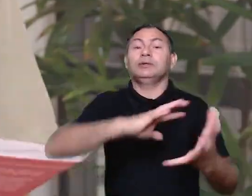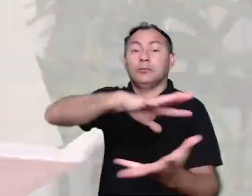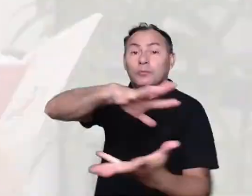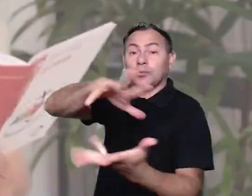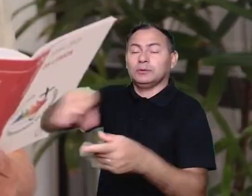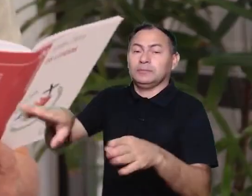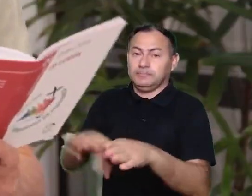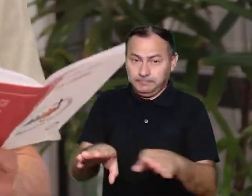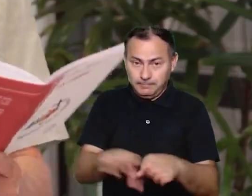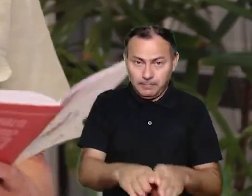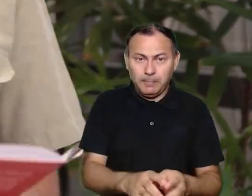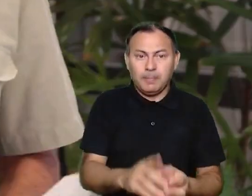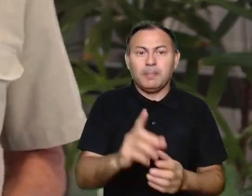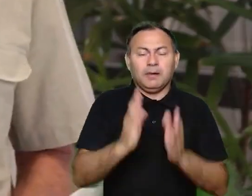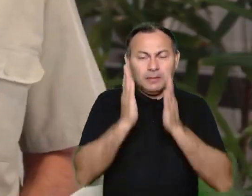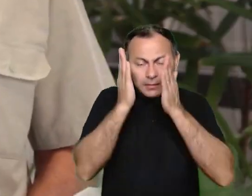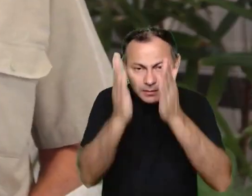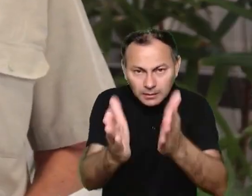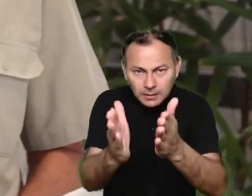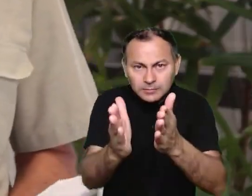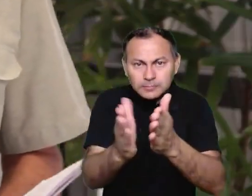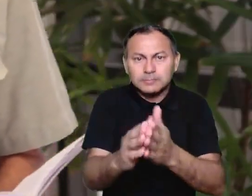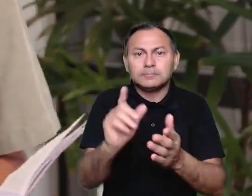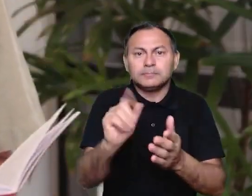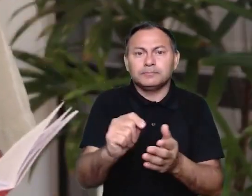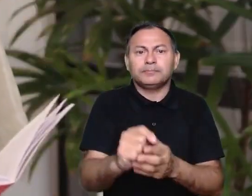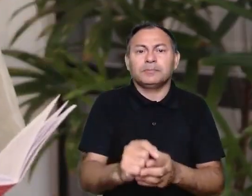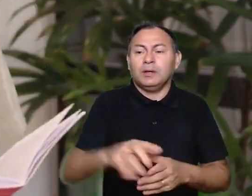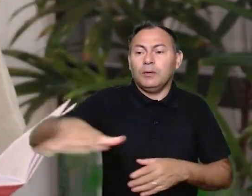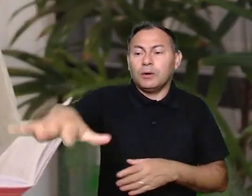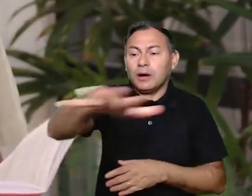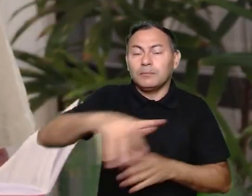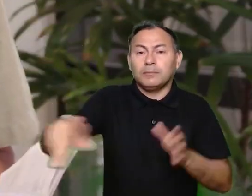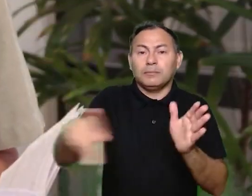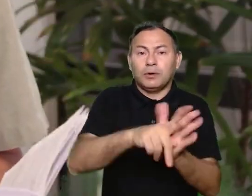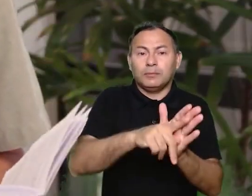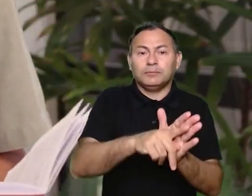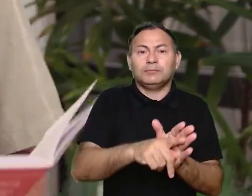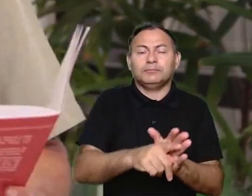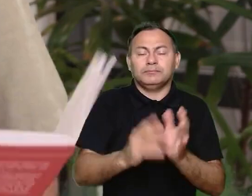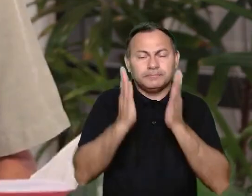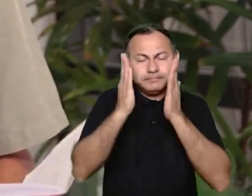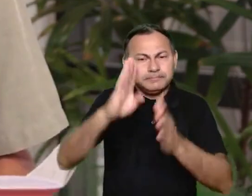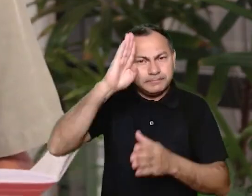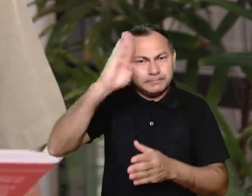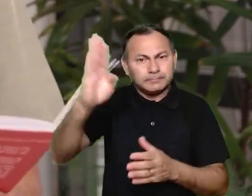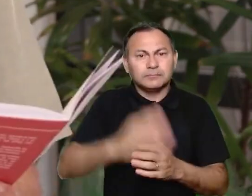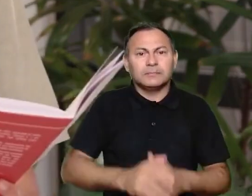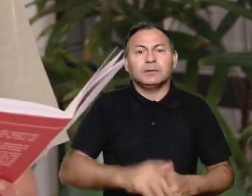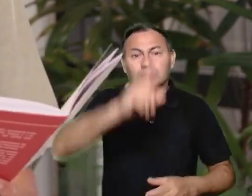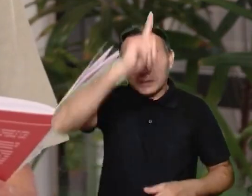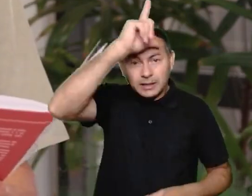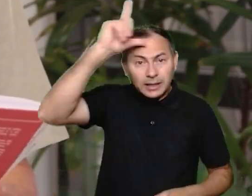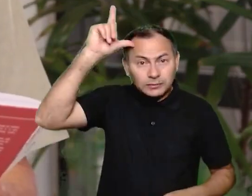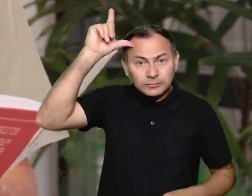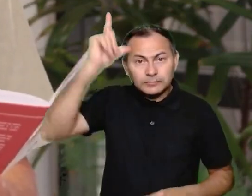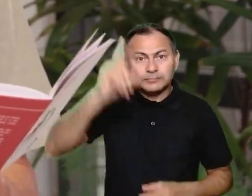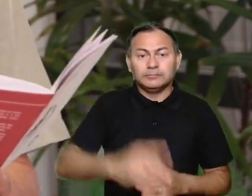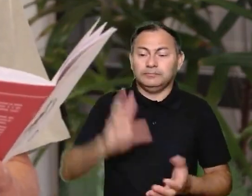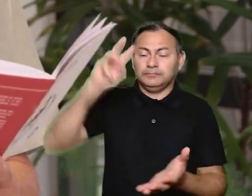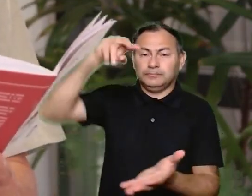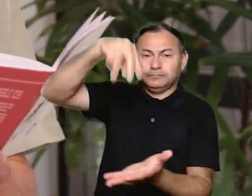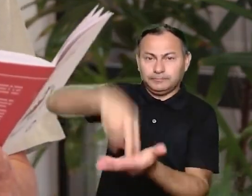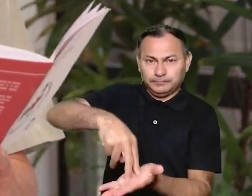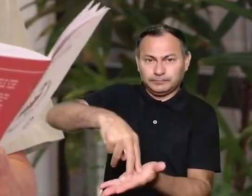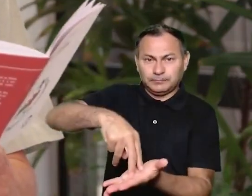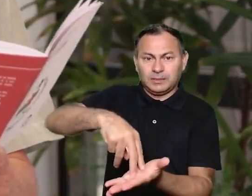mundo. Também frisa que o campo próprio, peculiar do laicato, é